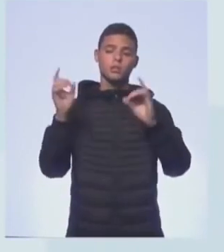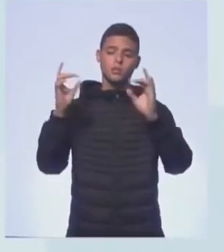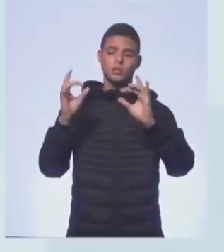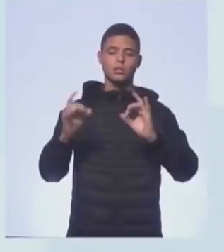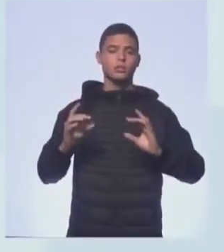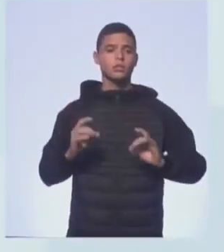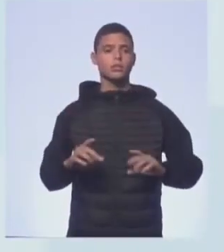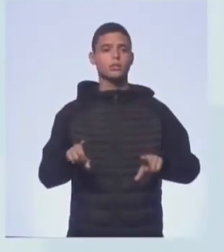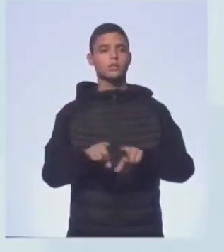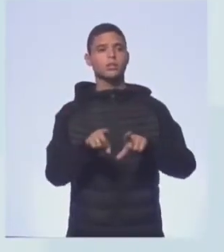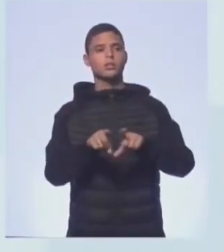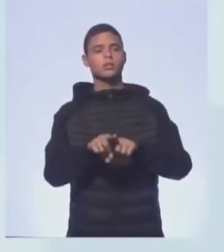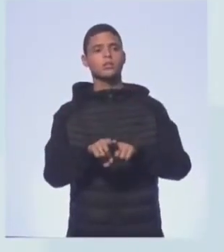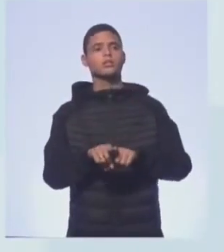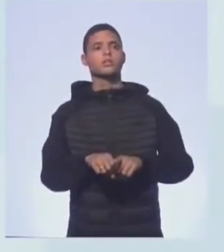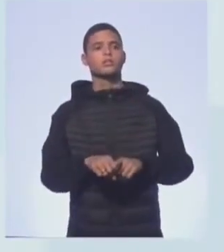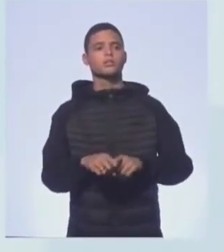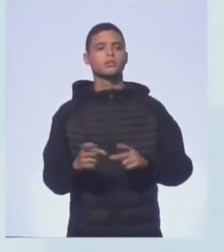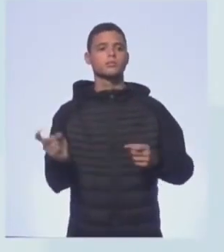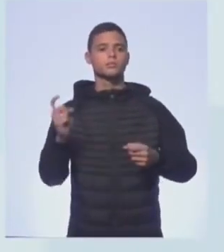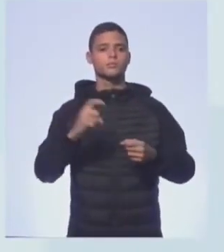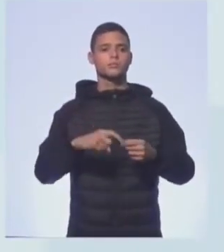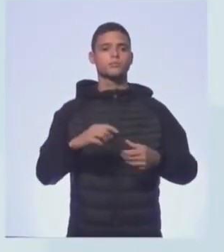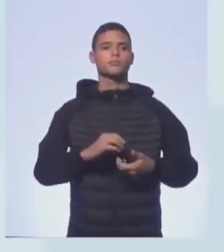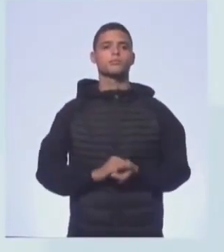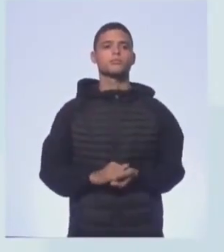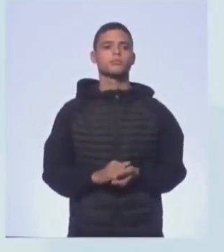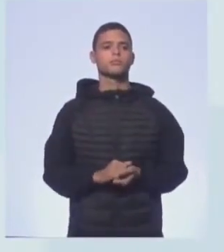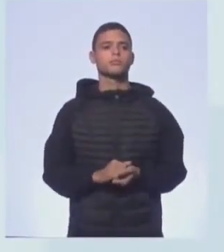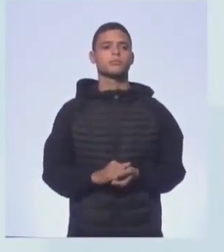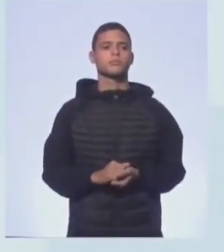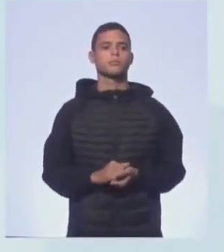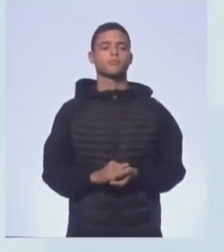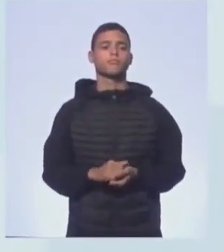importante. Gente, não tem jeito. Pode voltar para mim? Não tem jeito.